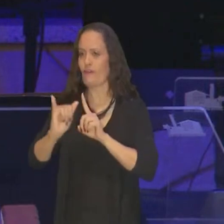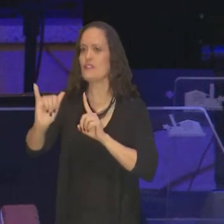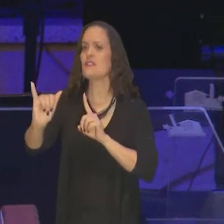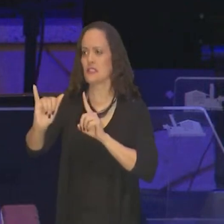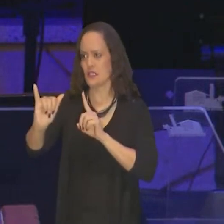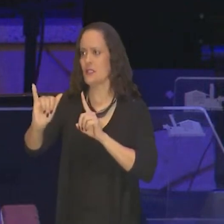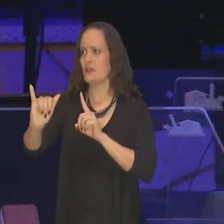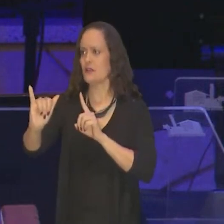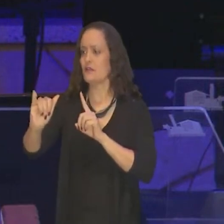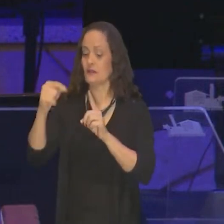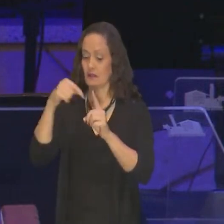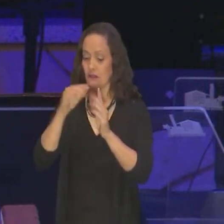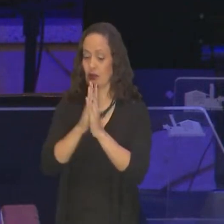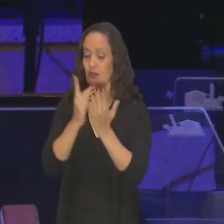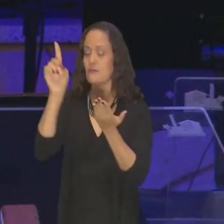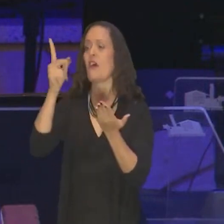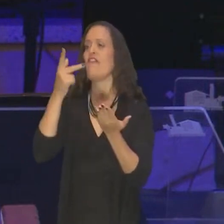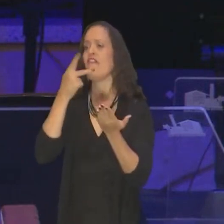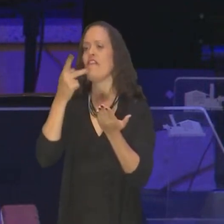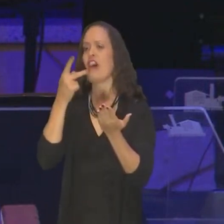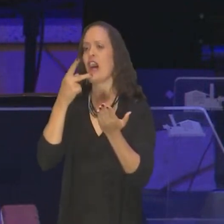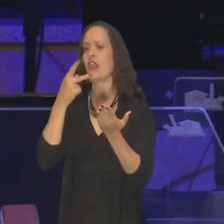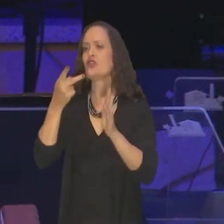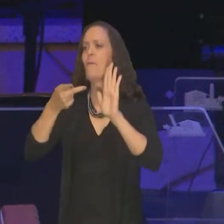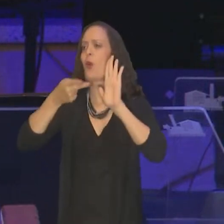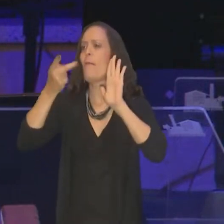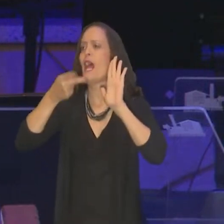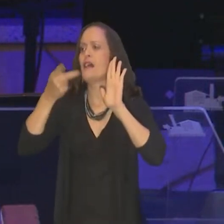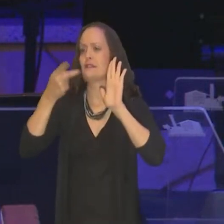27% da Bíblia diz respeito às profecias.